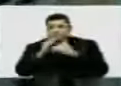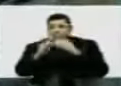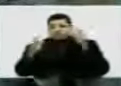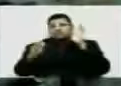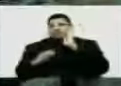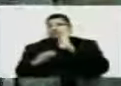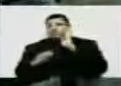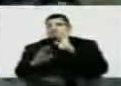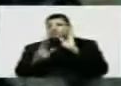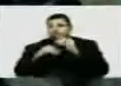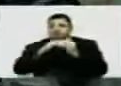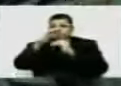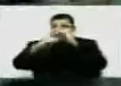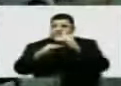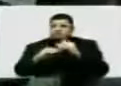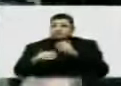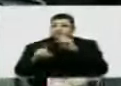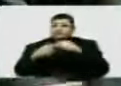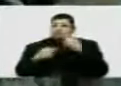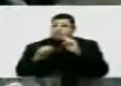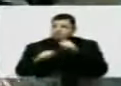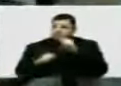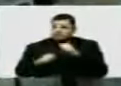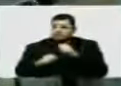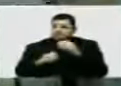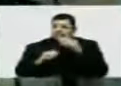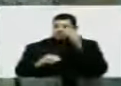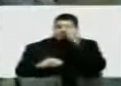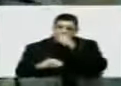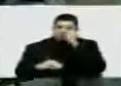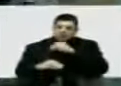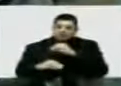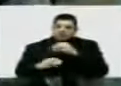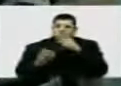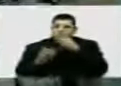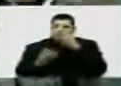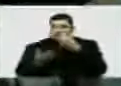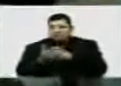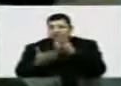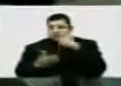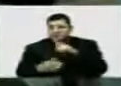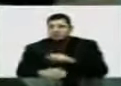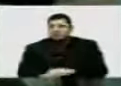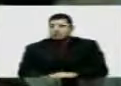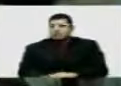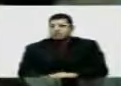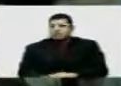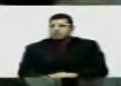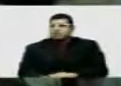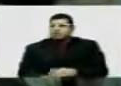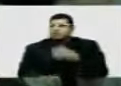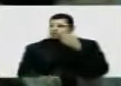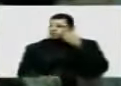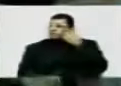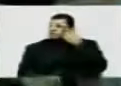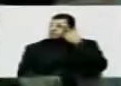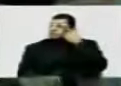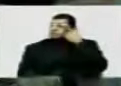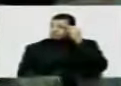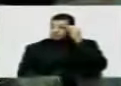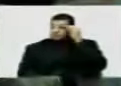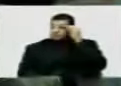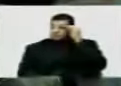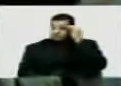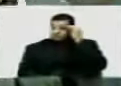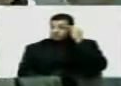marco legal que constrói a Zona Franca, nós temos sim algumas fragilidades. Vou reafirmar. Vossa Excelência tinha sua